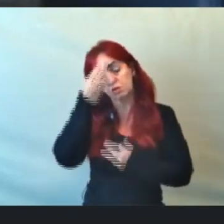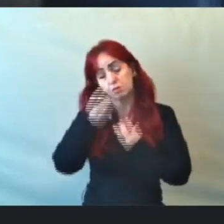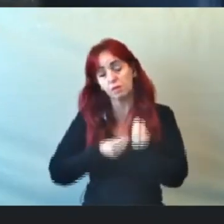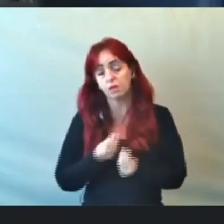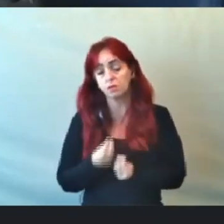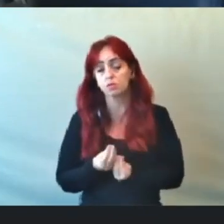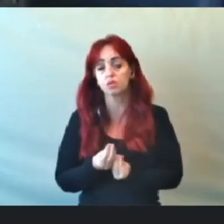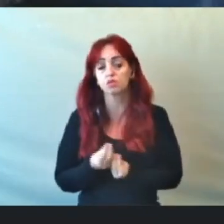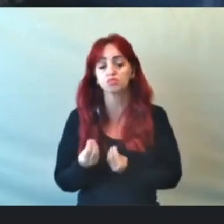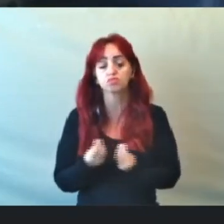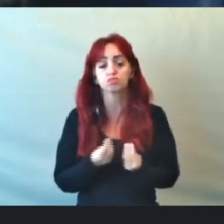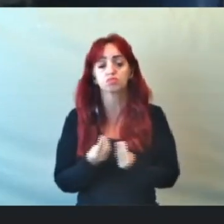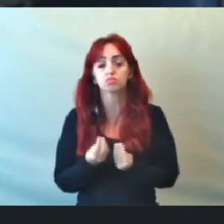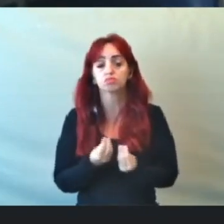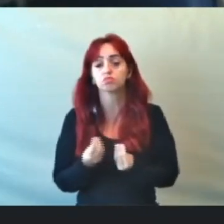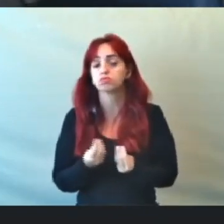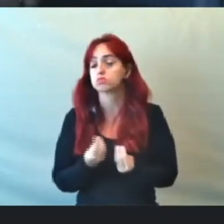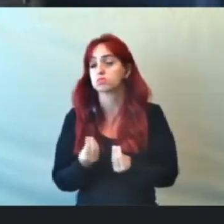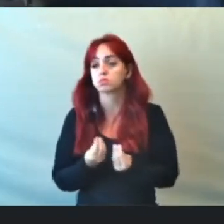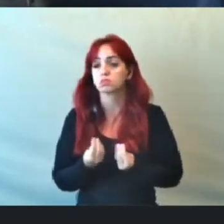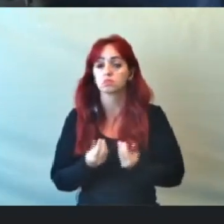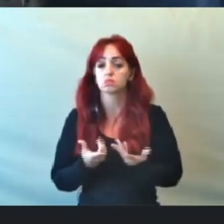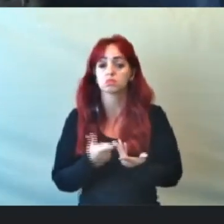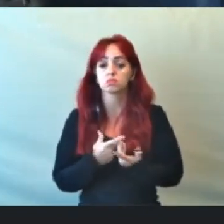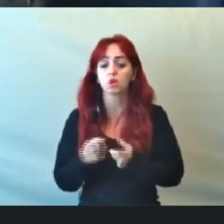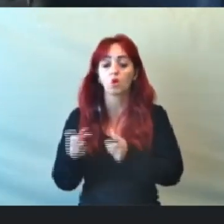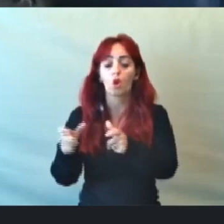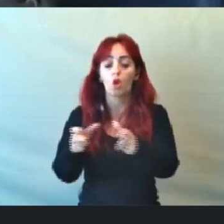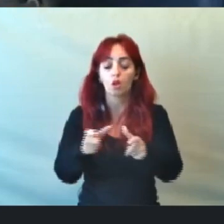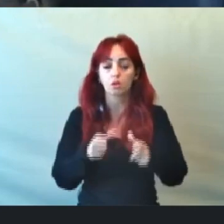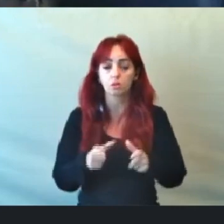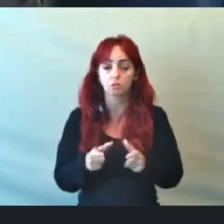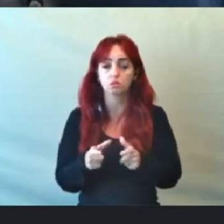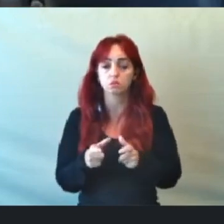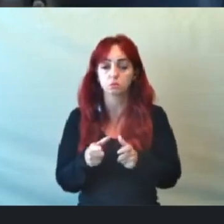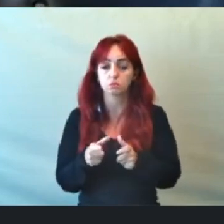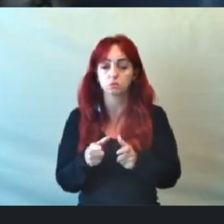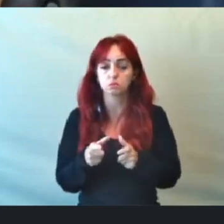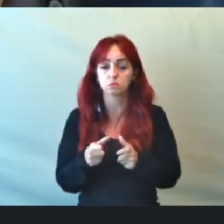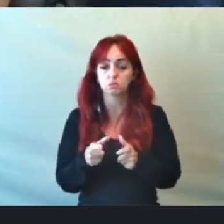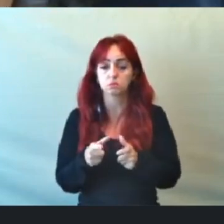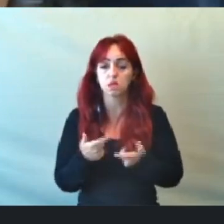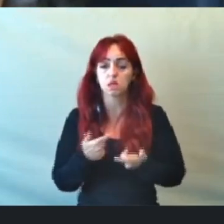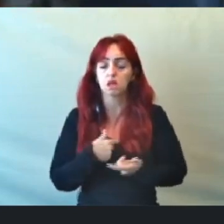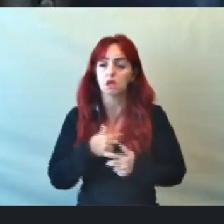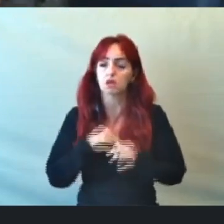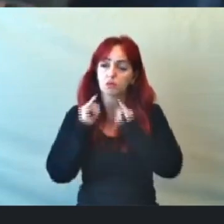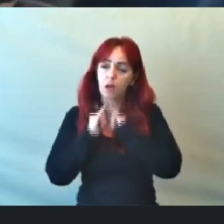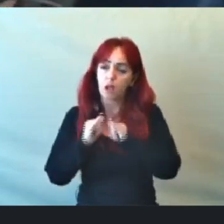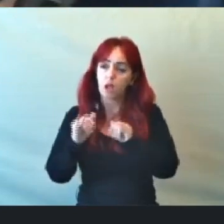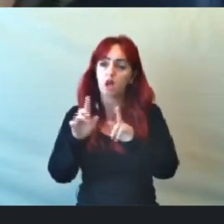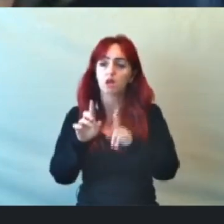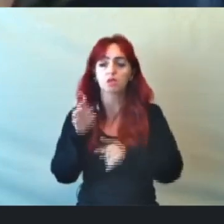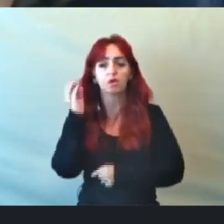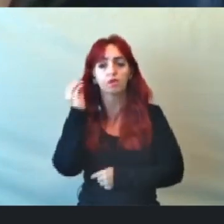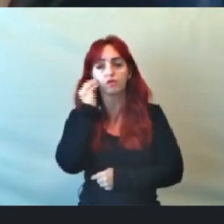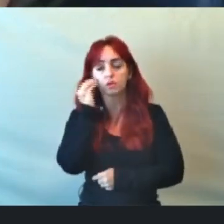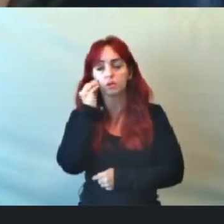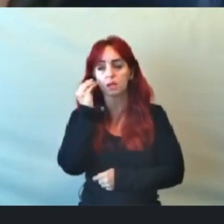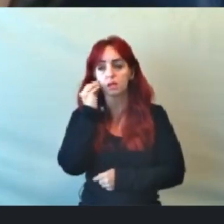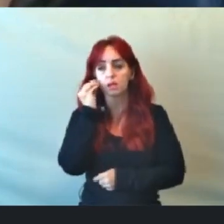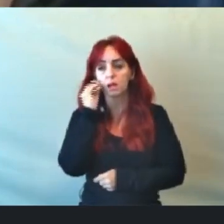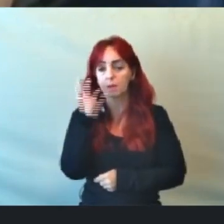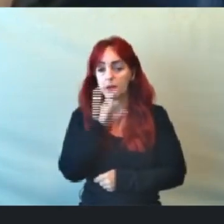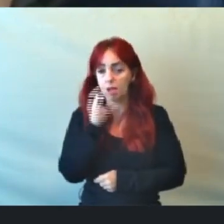são locais. Eu estou comentando isso e vou tentar ser o mais rápido na minha conclusão para dizer que